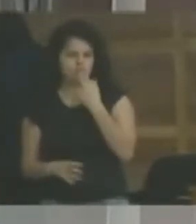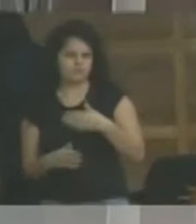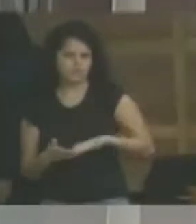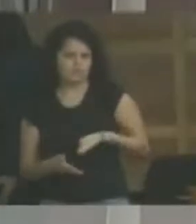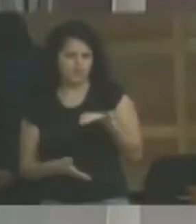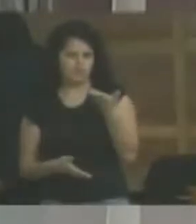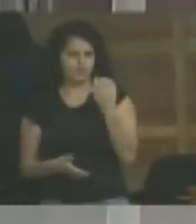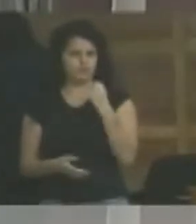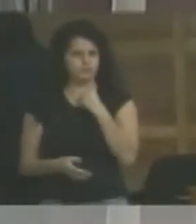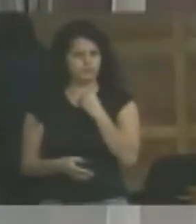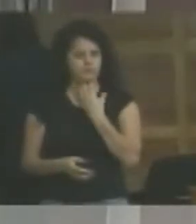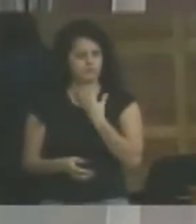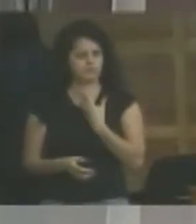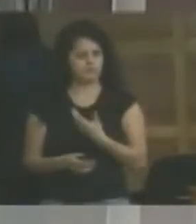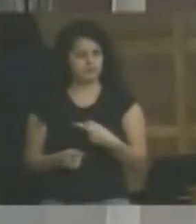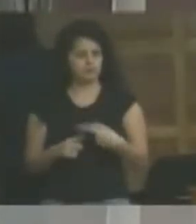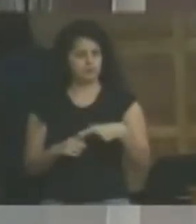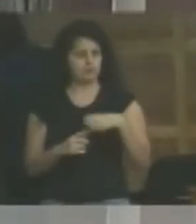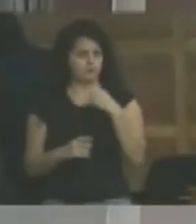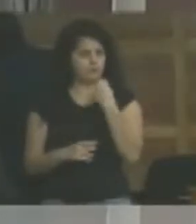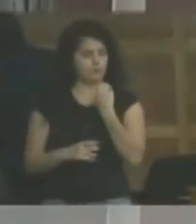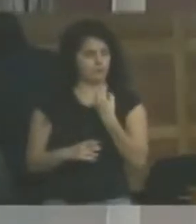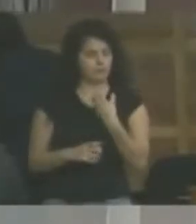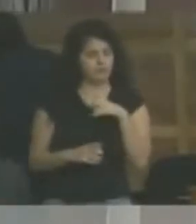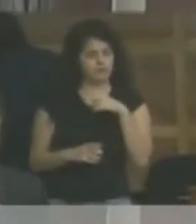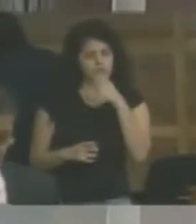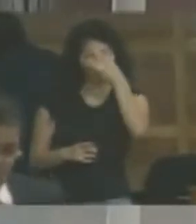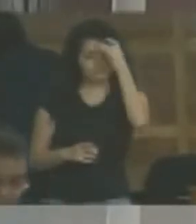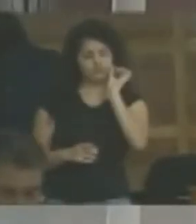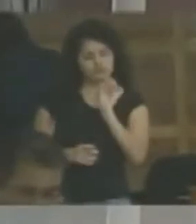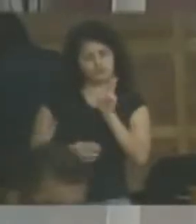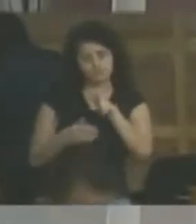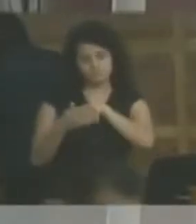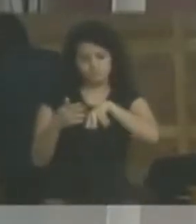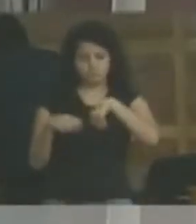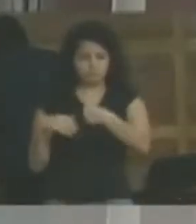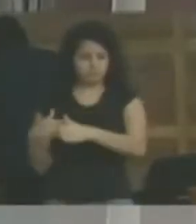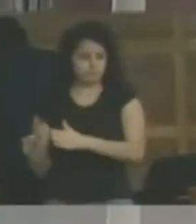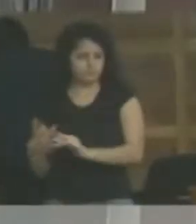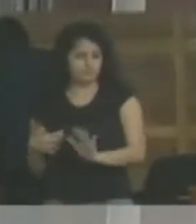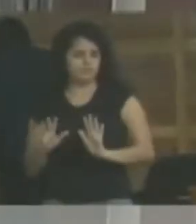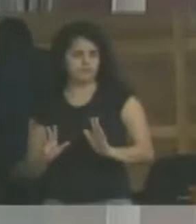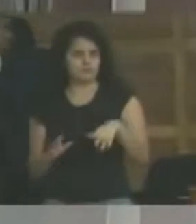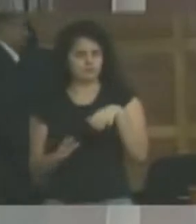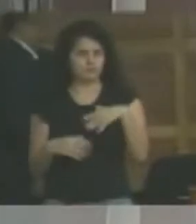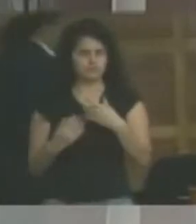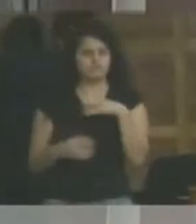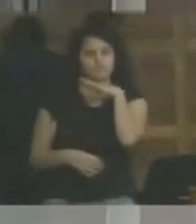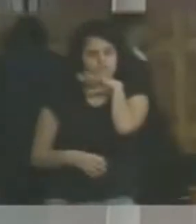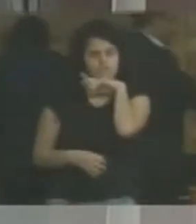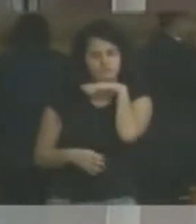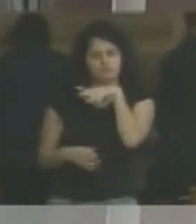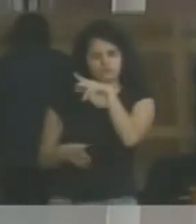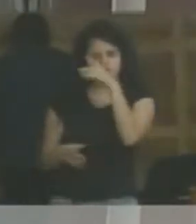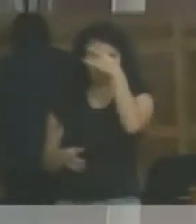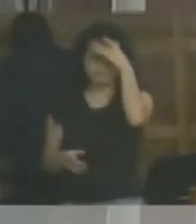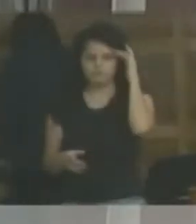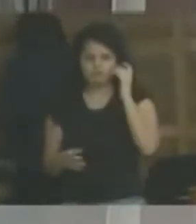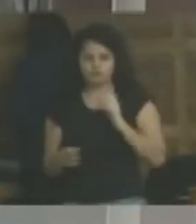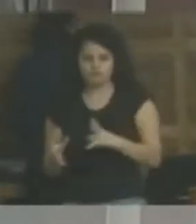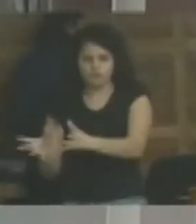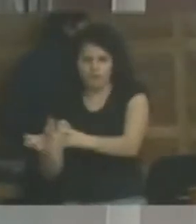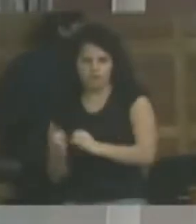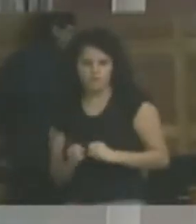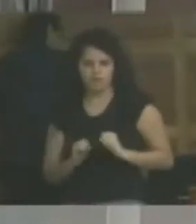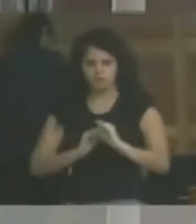bem, o pessoal dá uma lida só, mas quando é para o mal, isso pega uma grandeza de proporções que assusta,